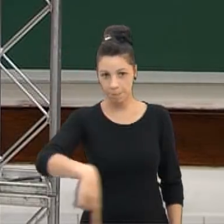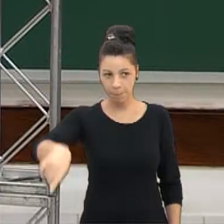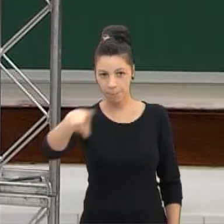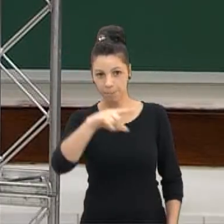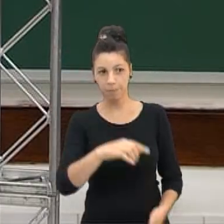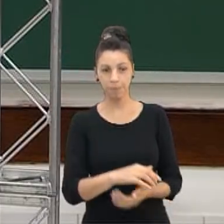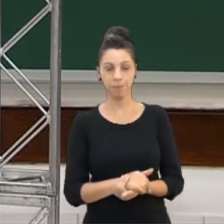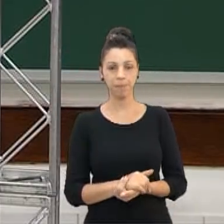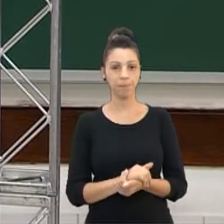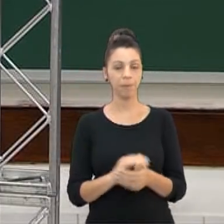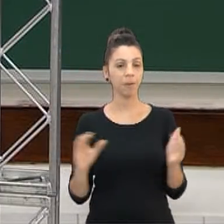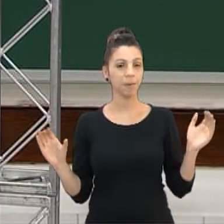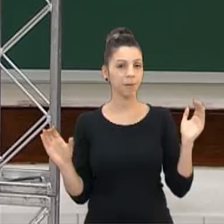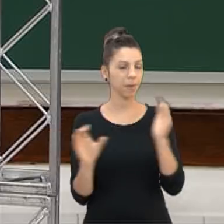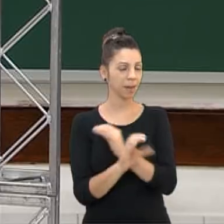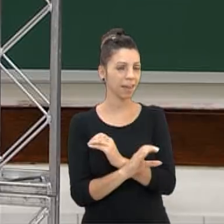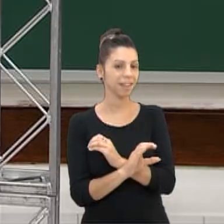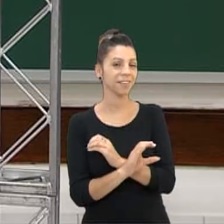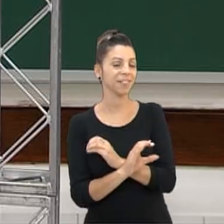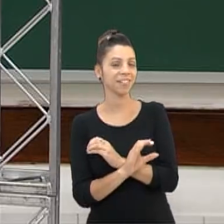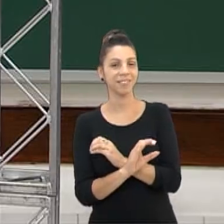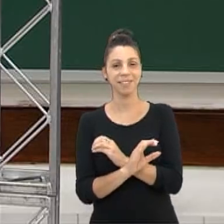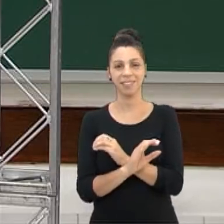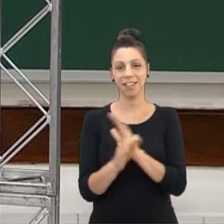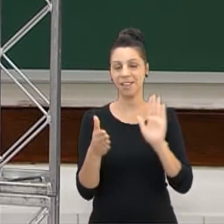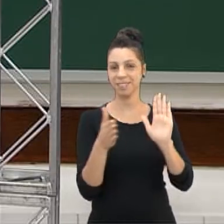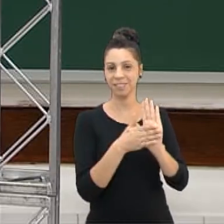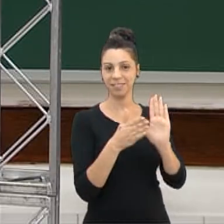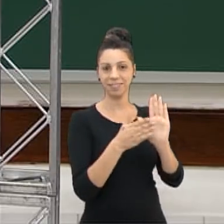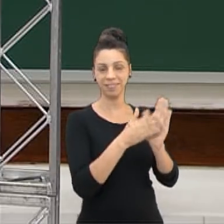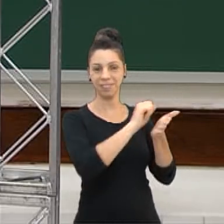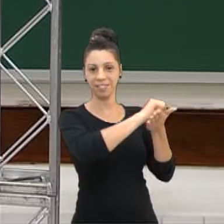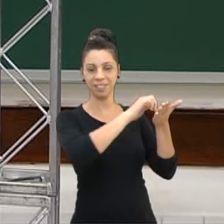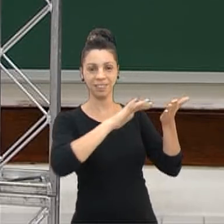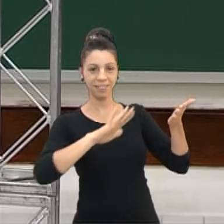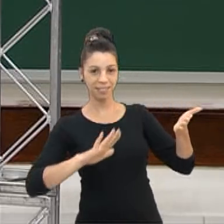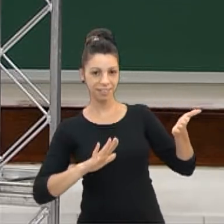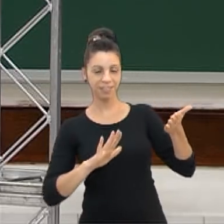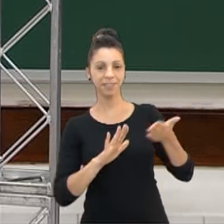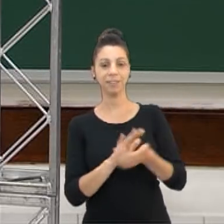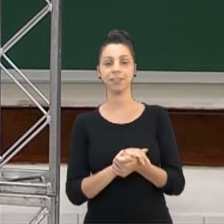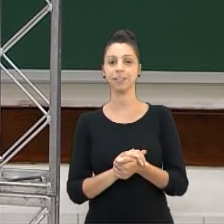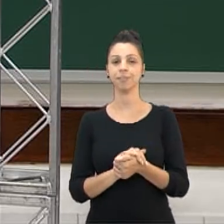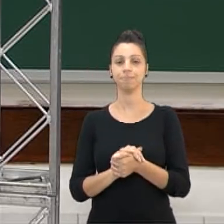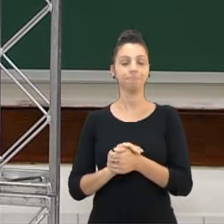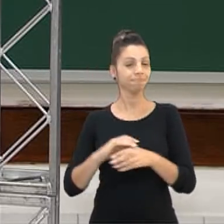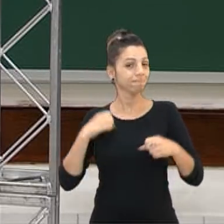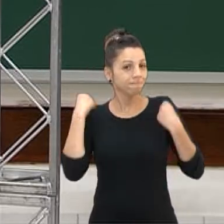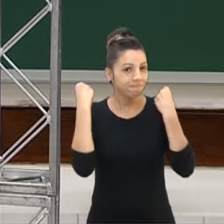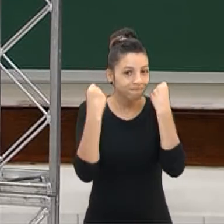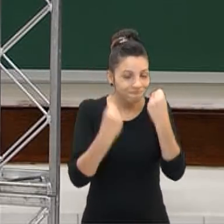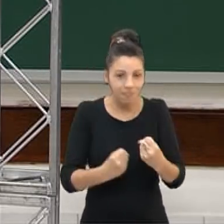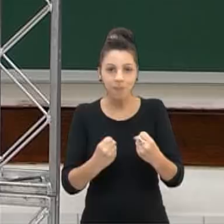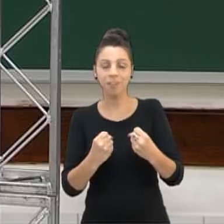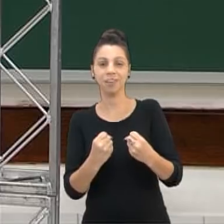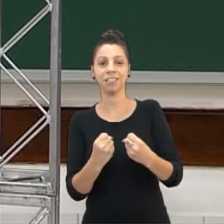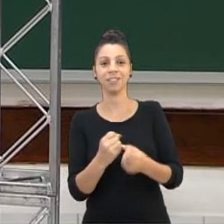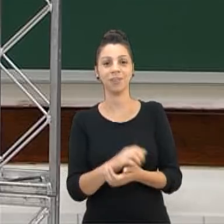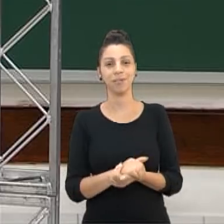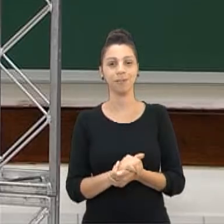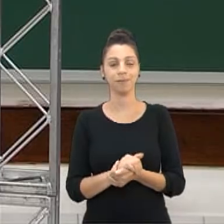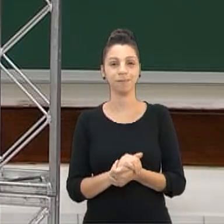que estão concluindo cada uma das atividades propostas com muito gás, muita garra, muita força.